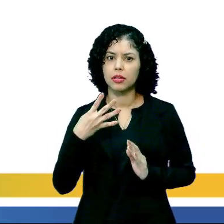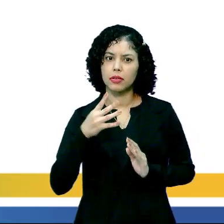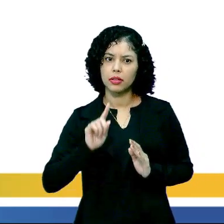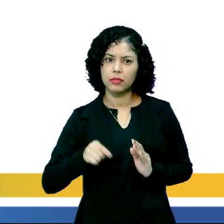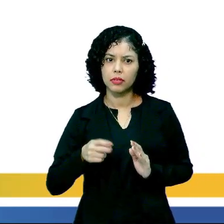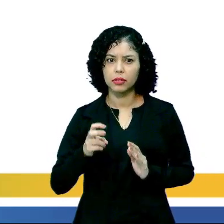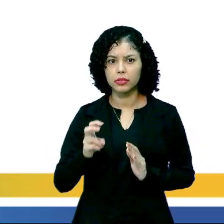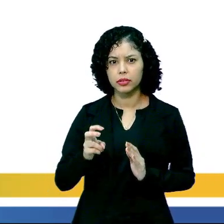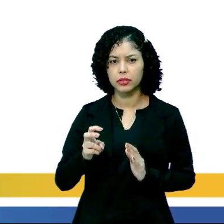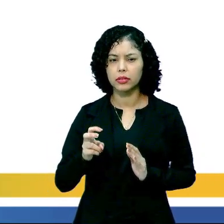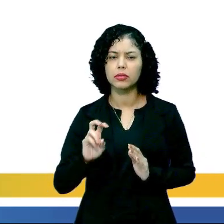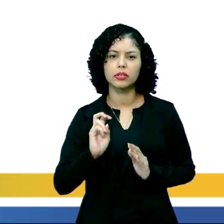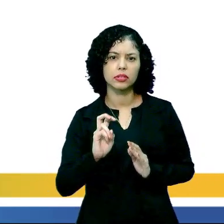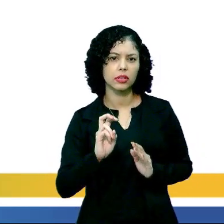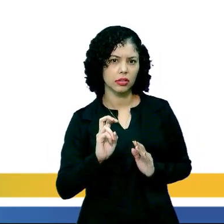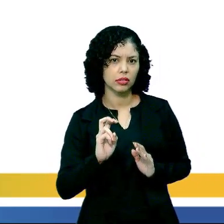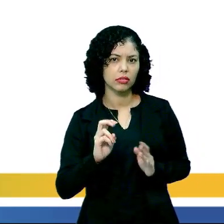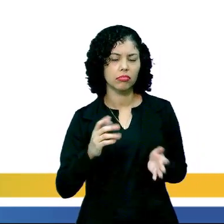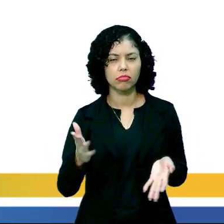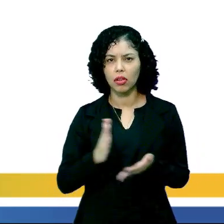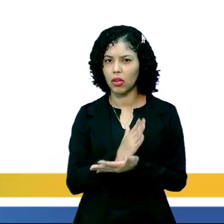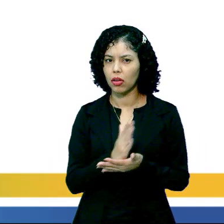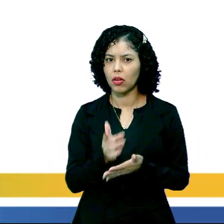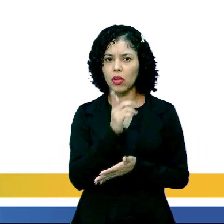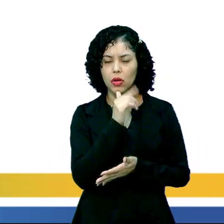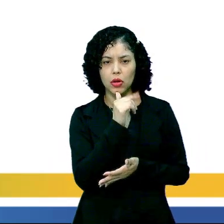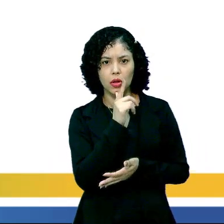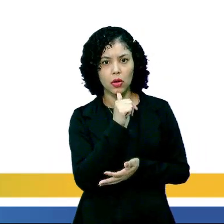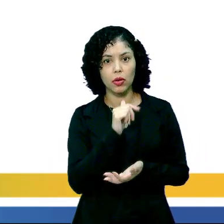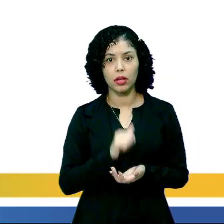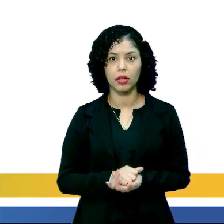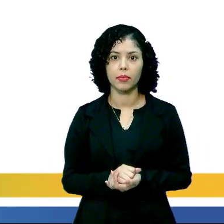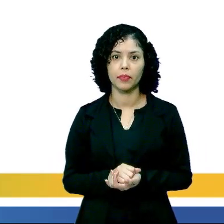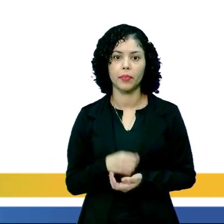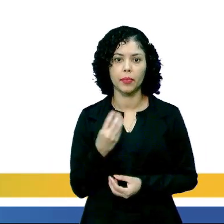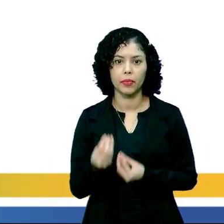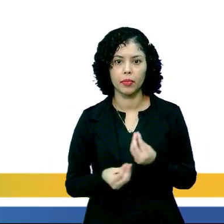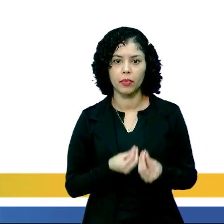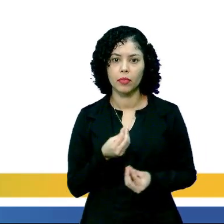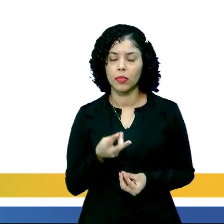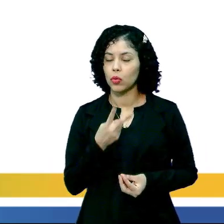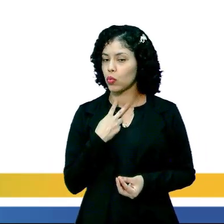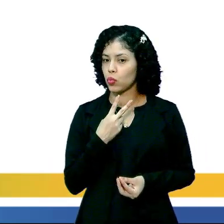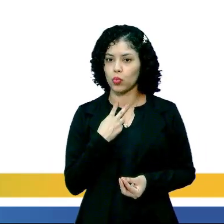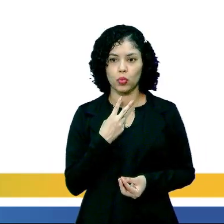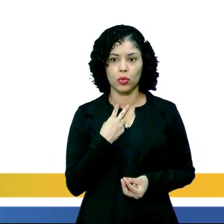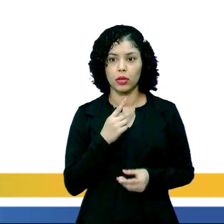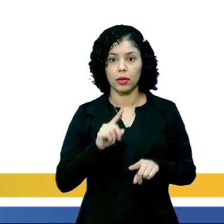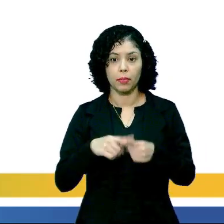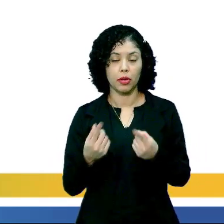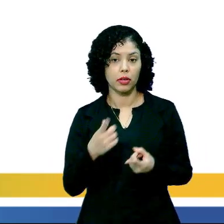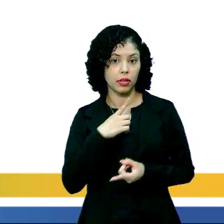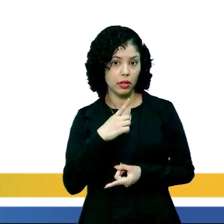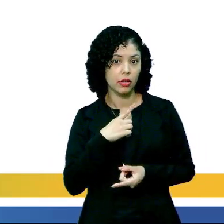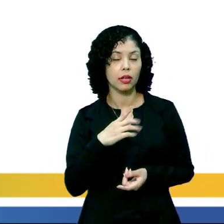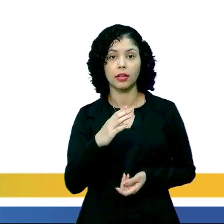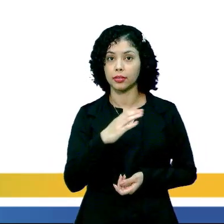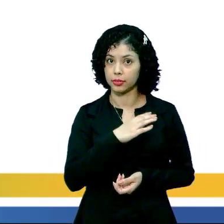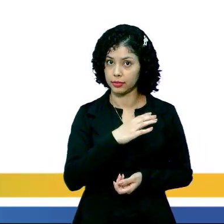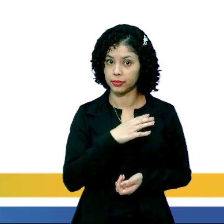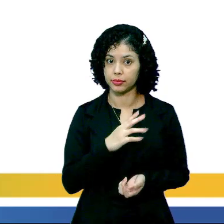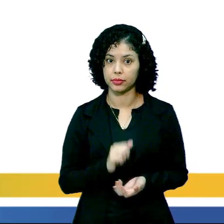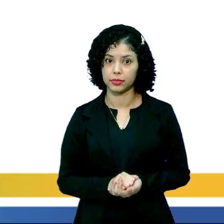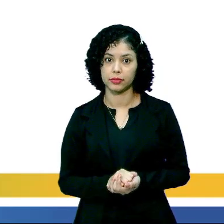quatro e meio cinco e meio algumas águas minerais aí como a gente não pode falar que mas tem água mineral na cidade